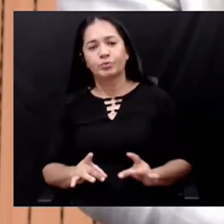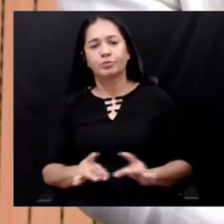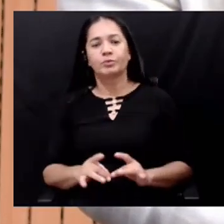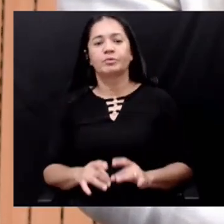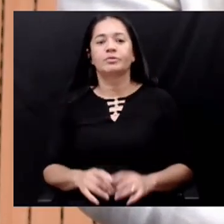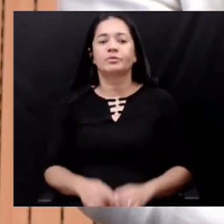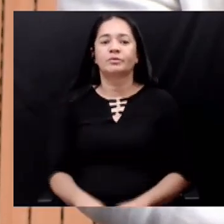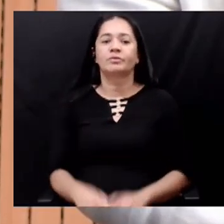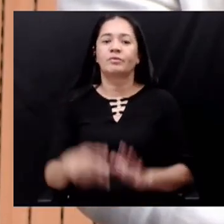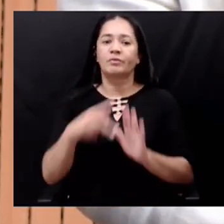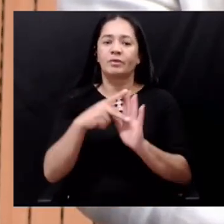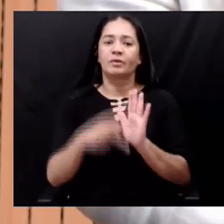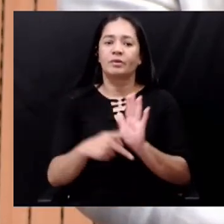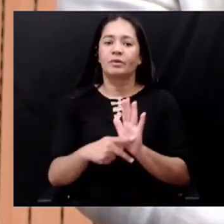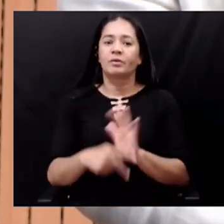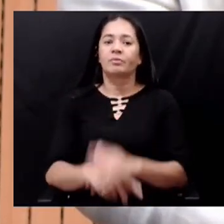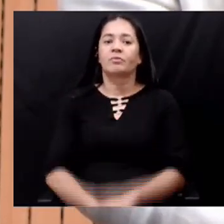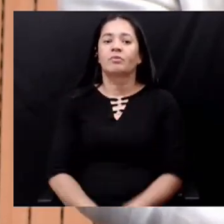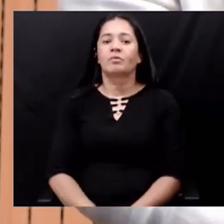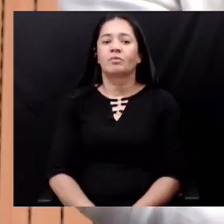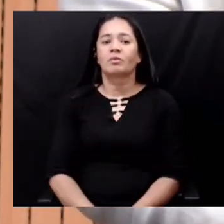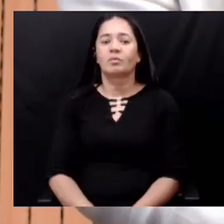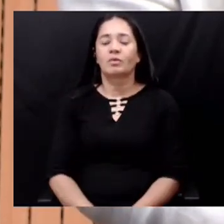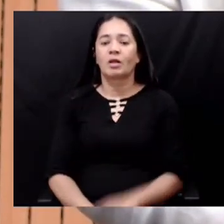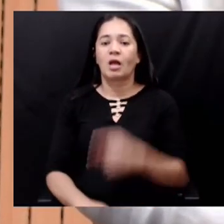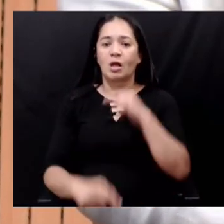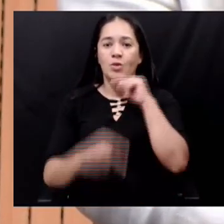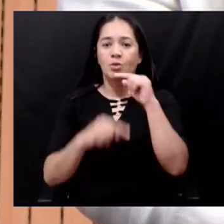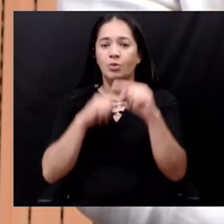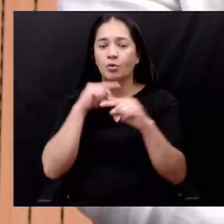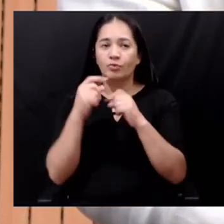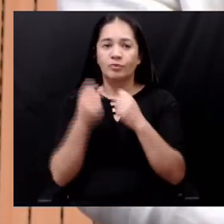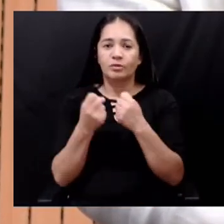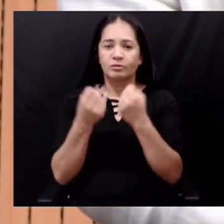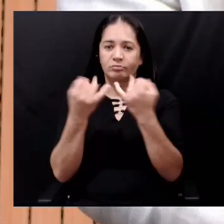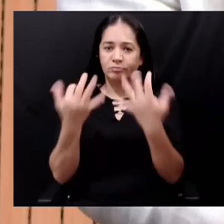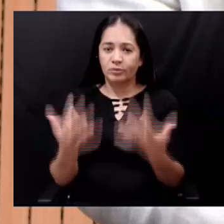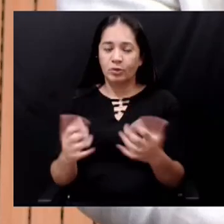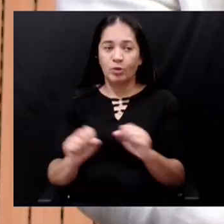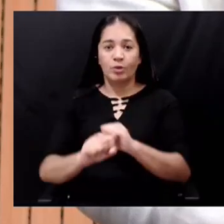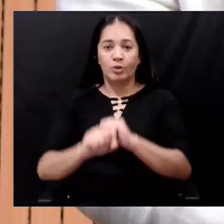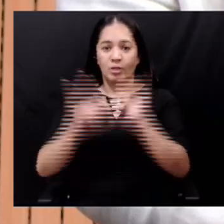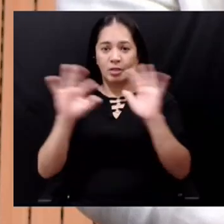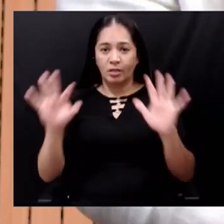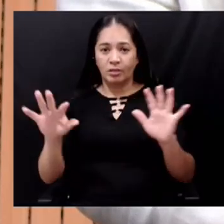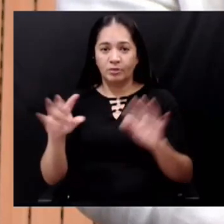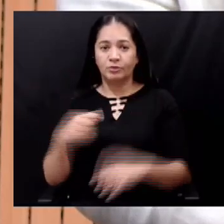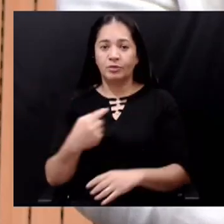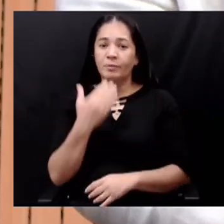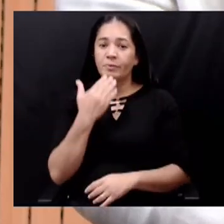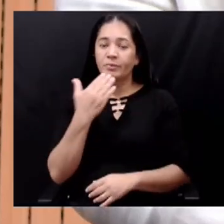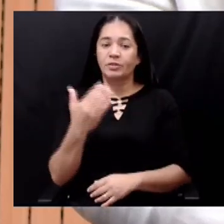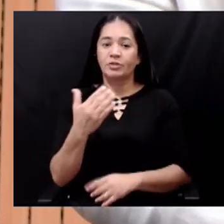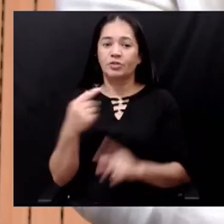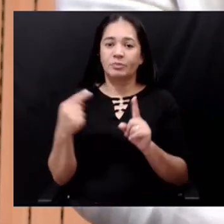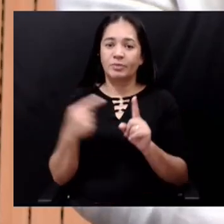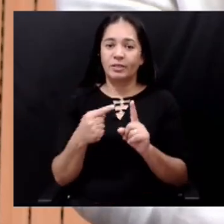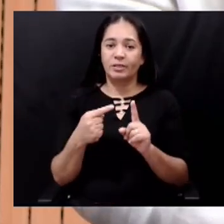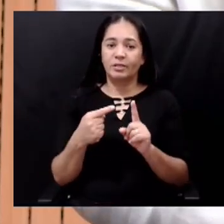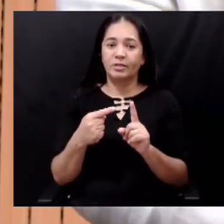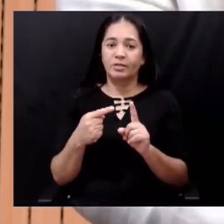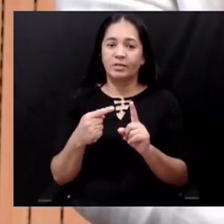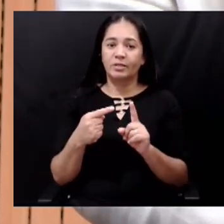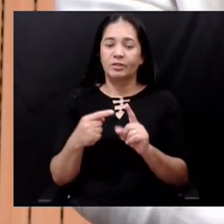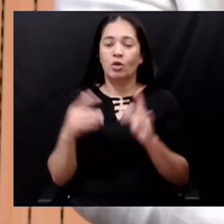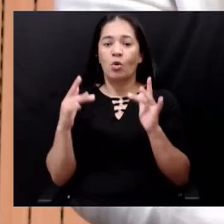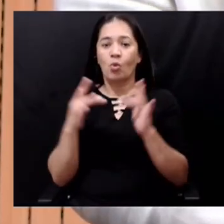né? Acho que tirou um pouco das dúvidas. A gente vai pedir para o Kleber deixar realmente o contato dele para